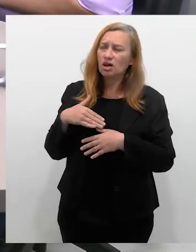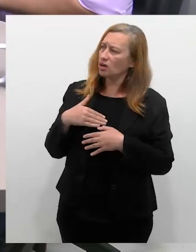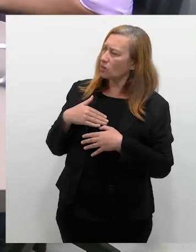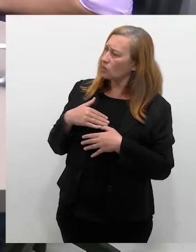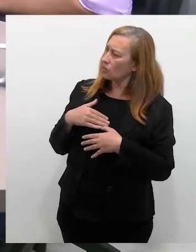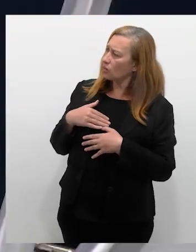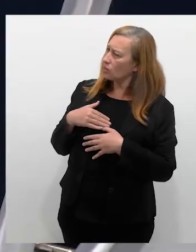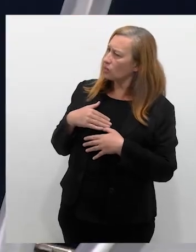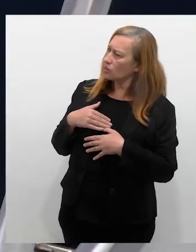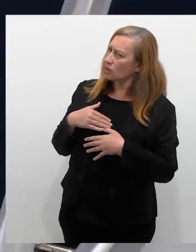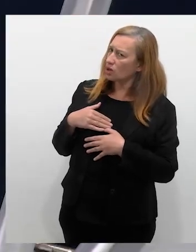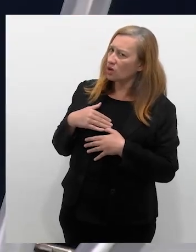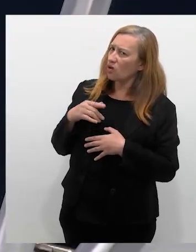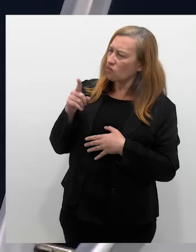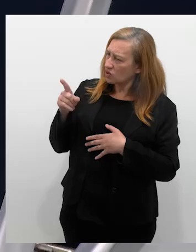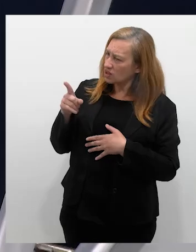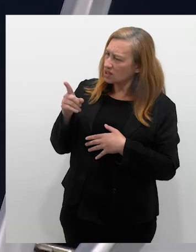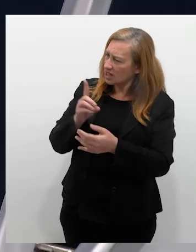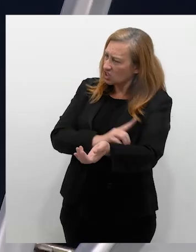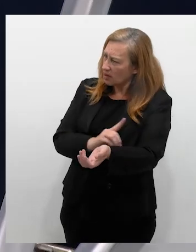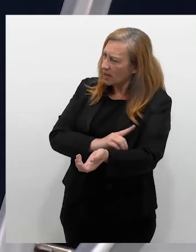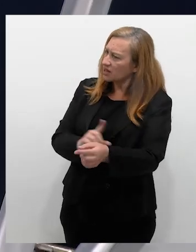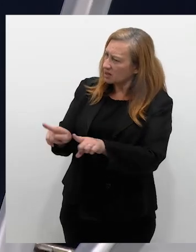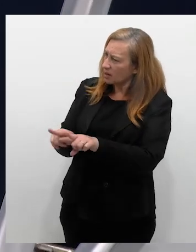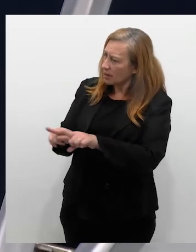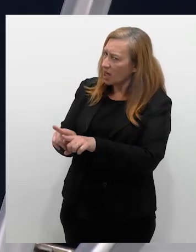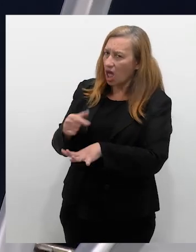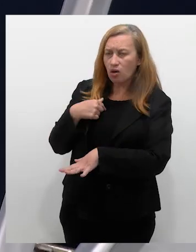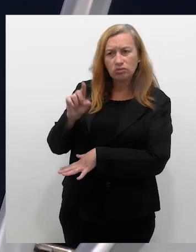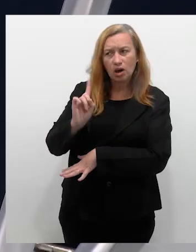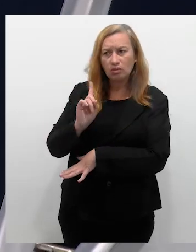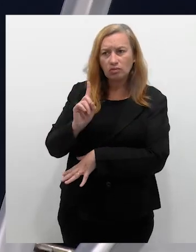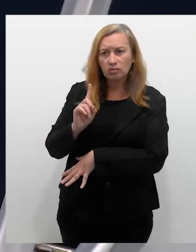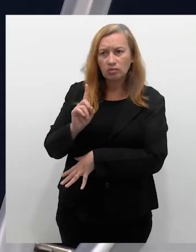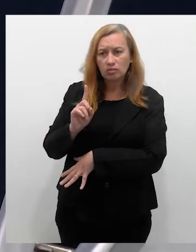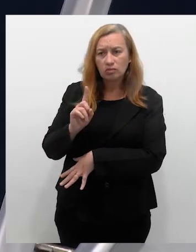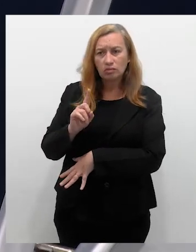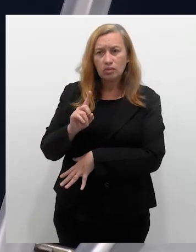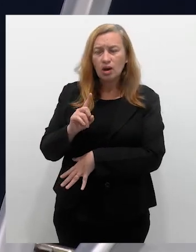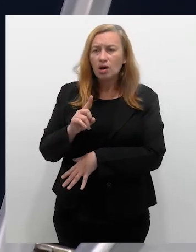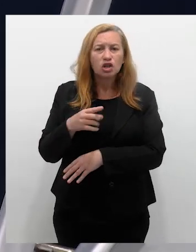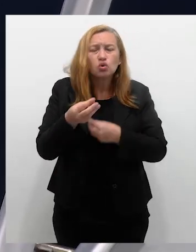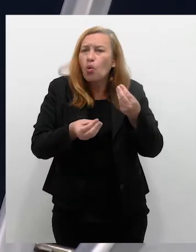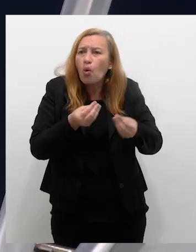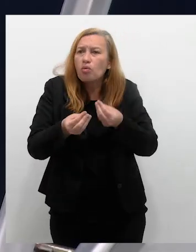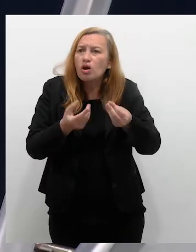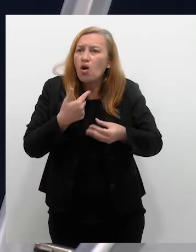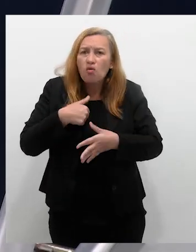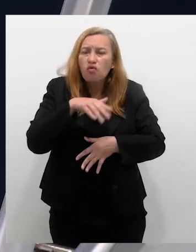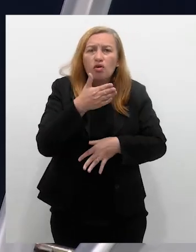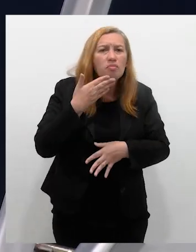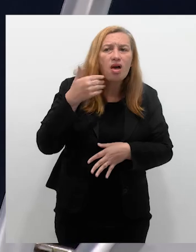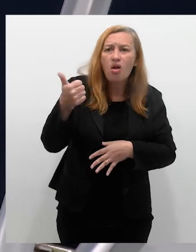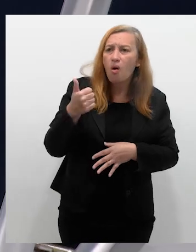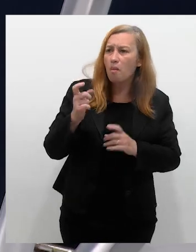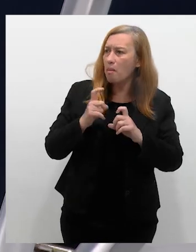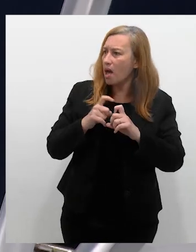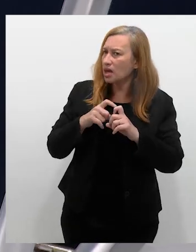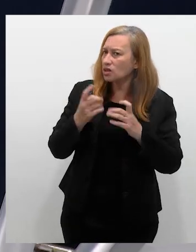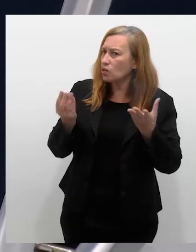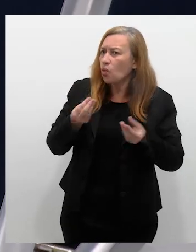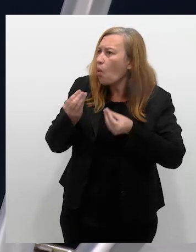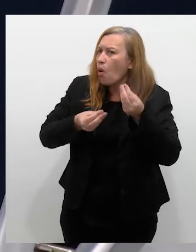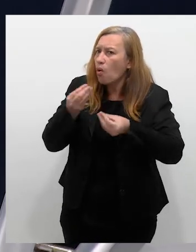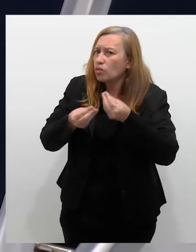grande. Ele olhou para mim e falou assim, você é diabética também? Eu falei, não. Mas como assim? Eu vou nos melhores